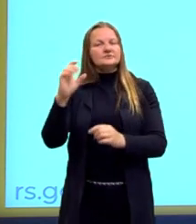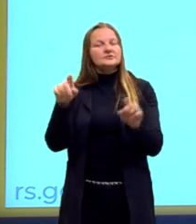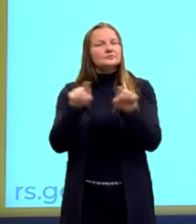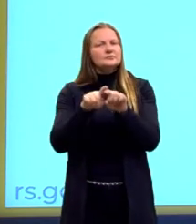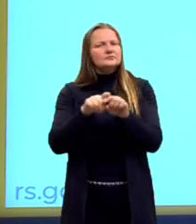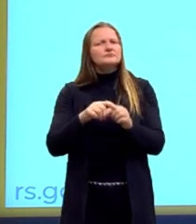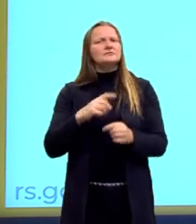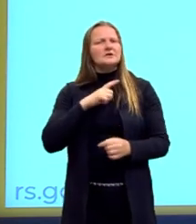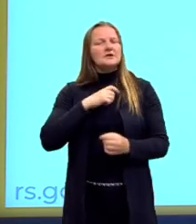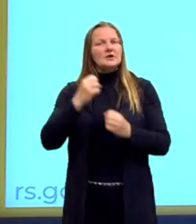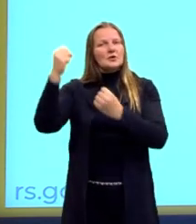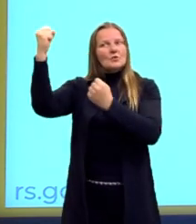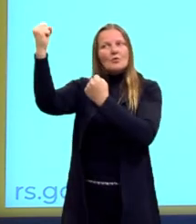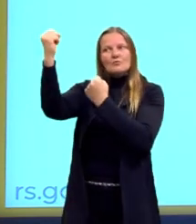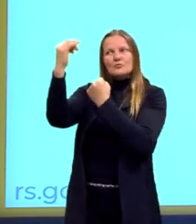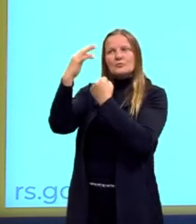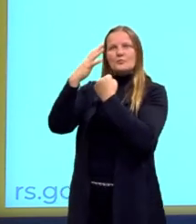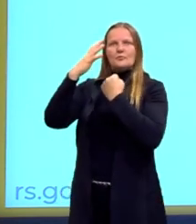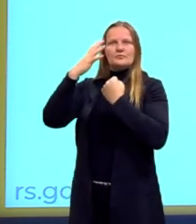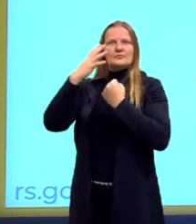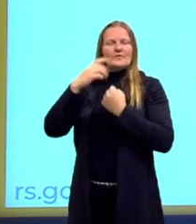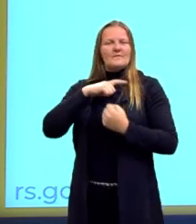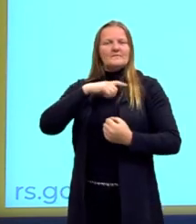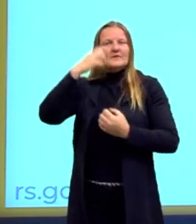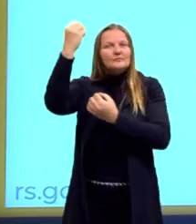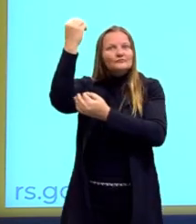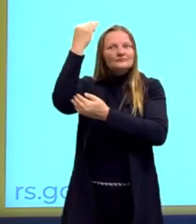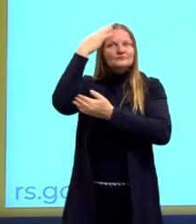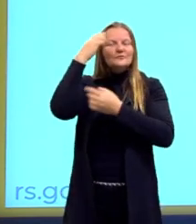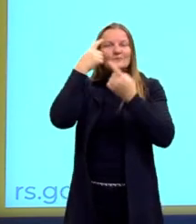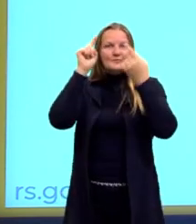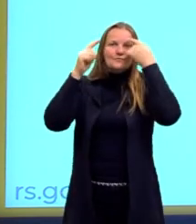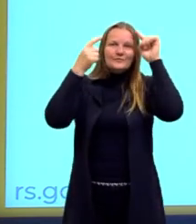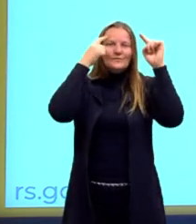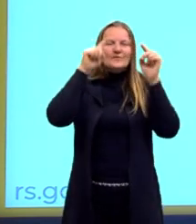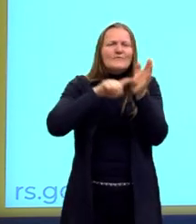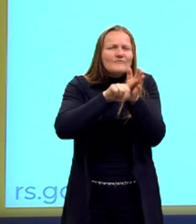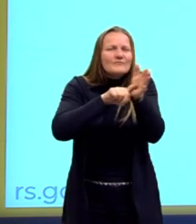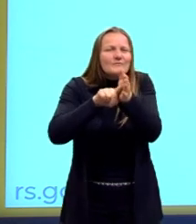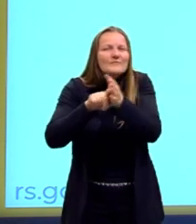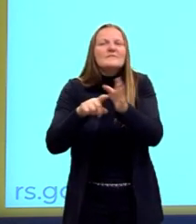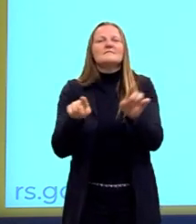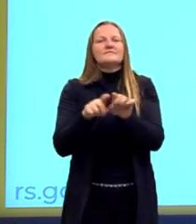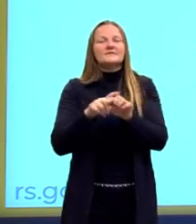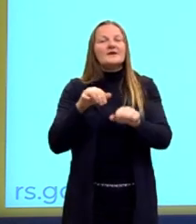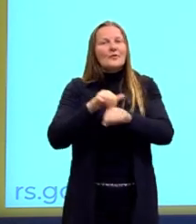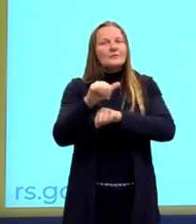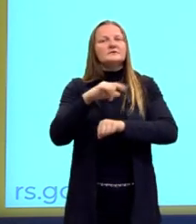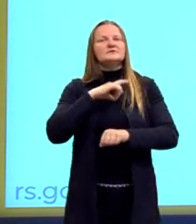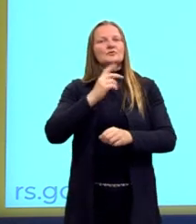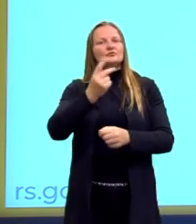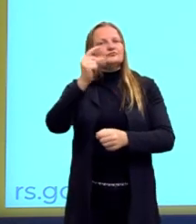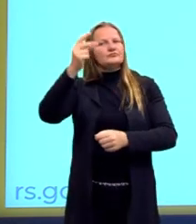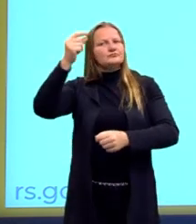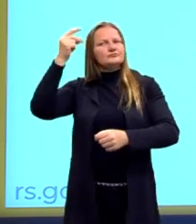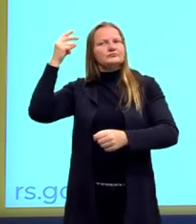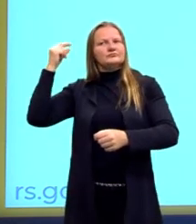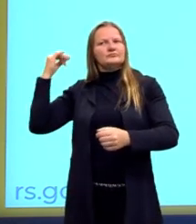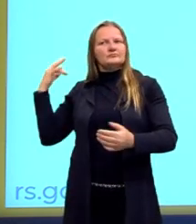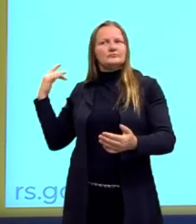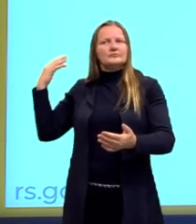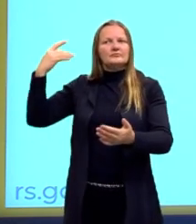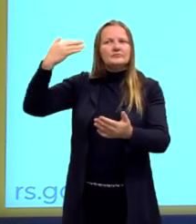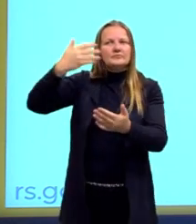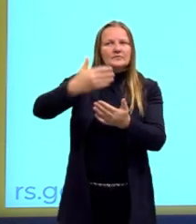esse essa iluminação súbita esse processo de investigação e etc e tal que aconteceu nas mais